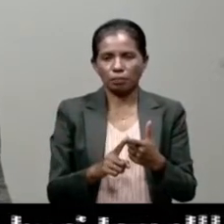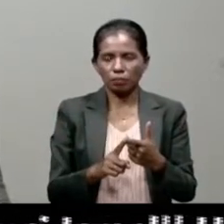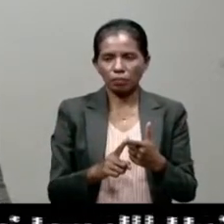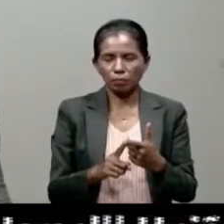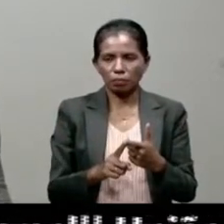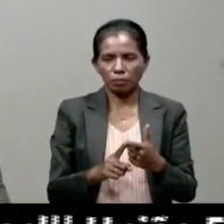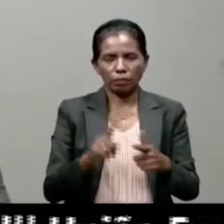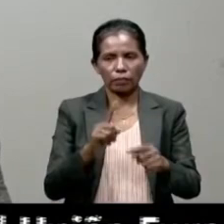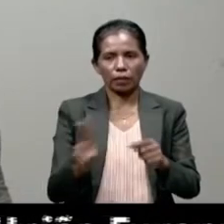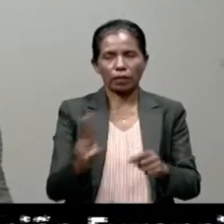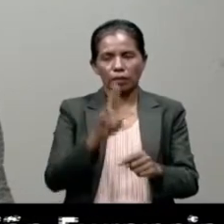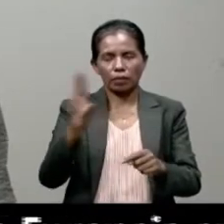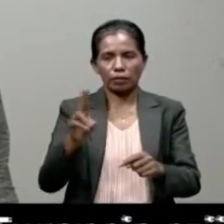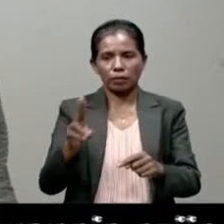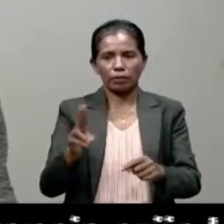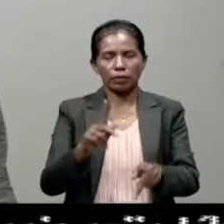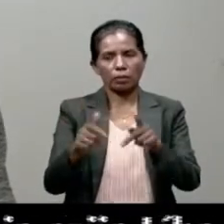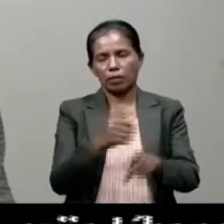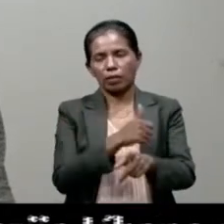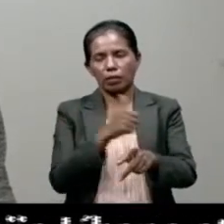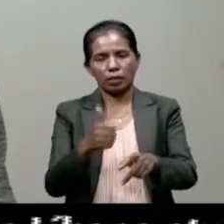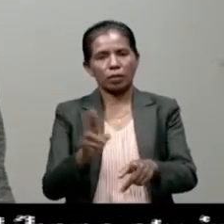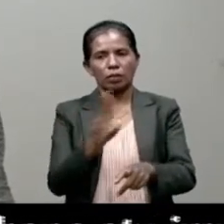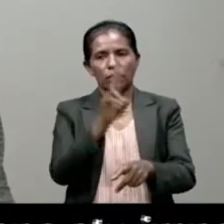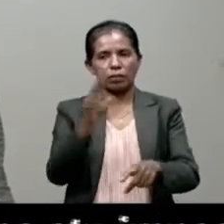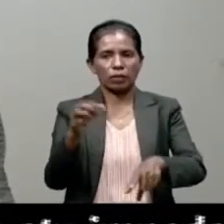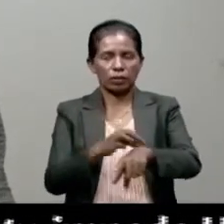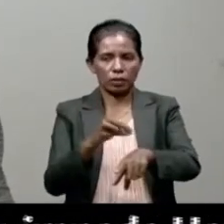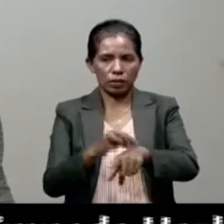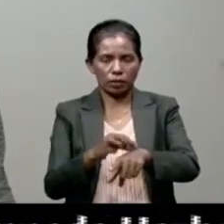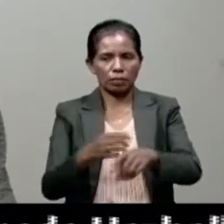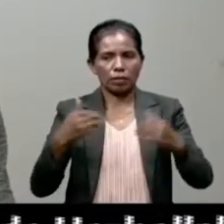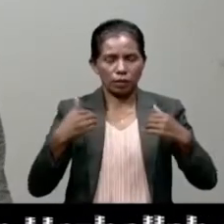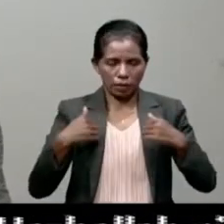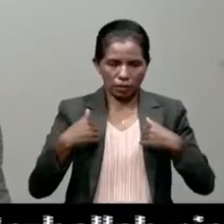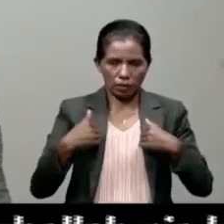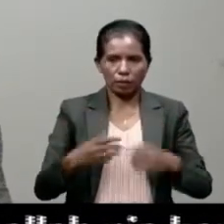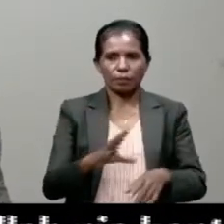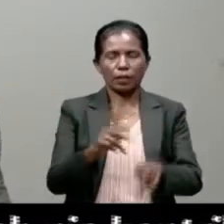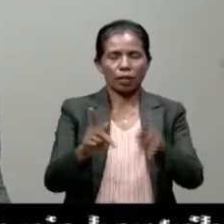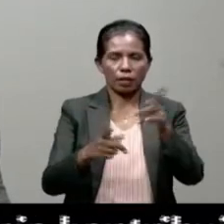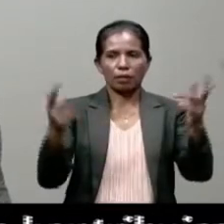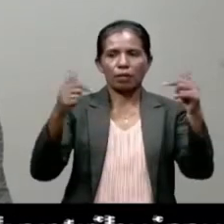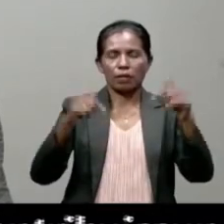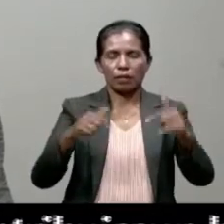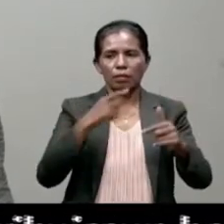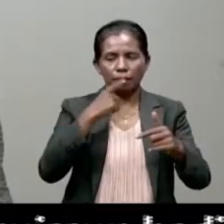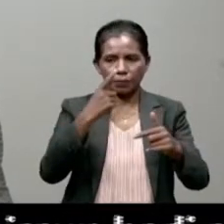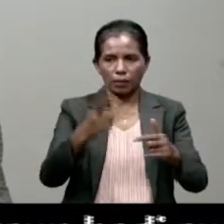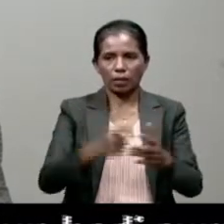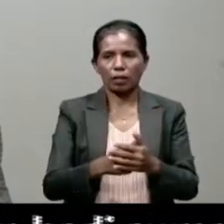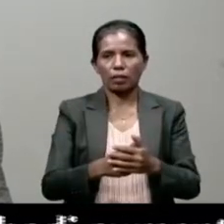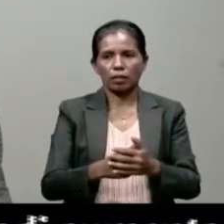keta uza sada ema balung iha neba uza tiana daun nebe makiha i emane referen nia